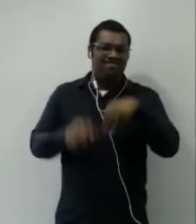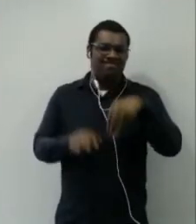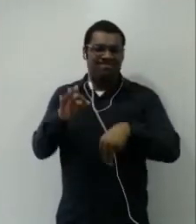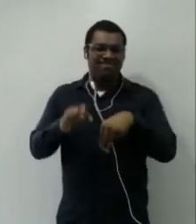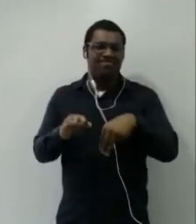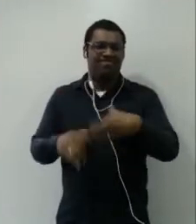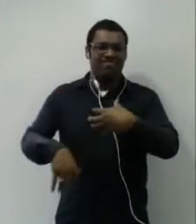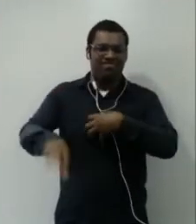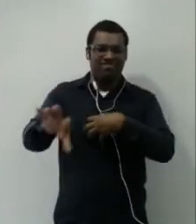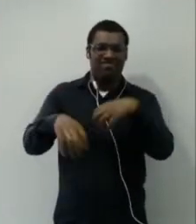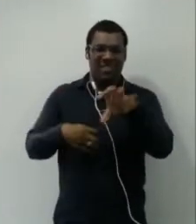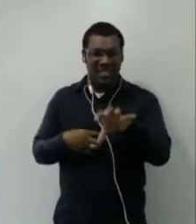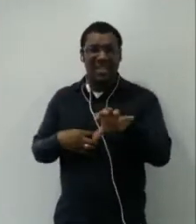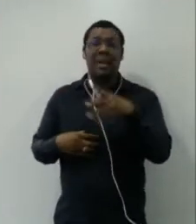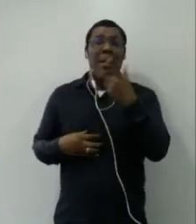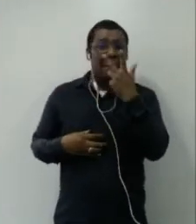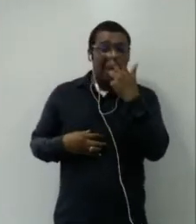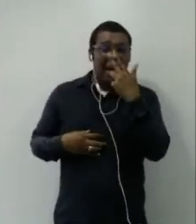magistrado.